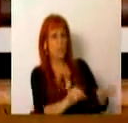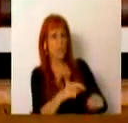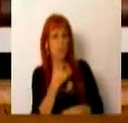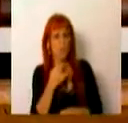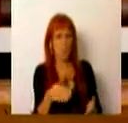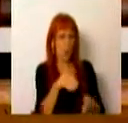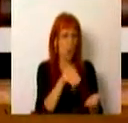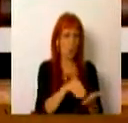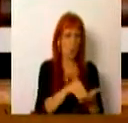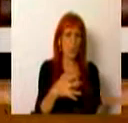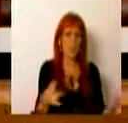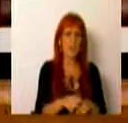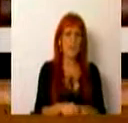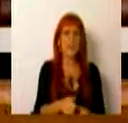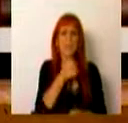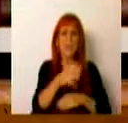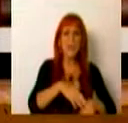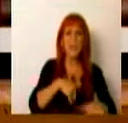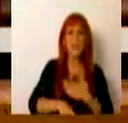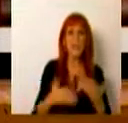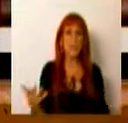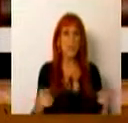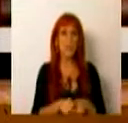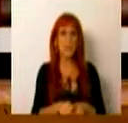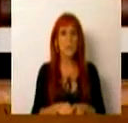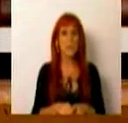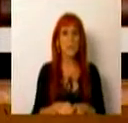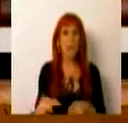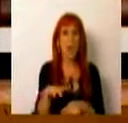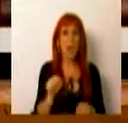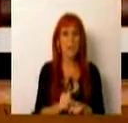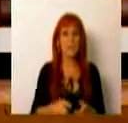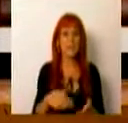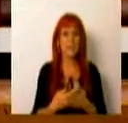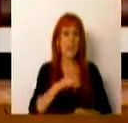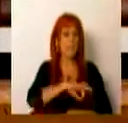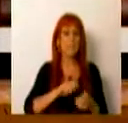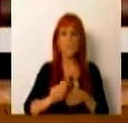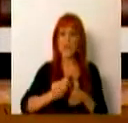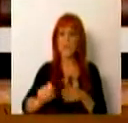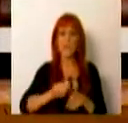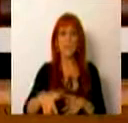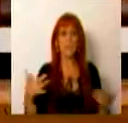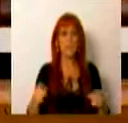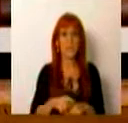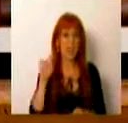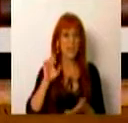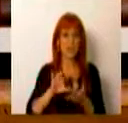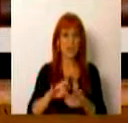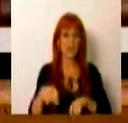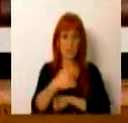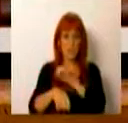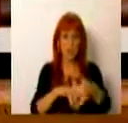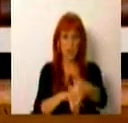grande precariedade e tomadas medidas no âmbito da atribuição de pensões. As verbas para o